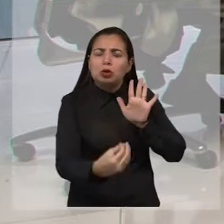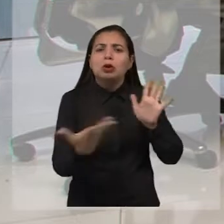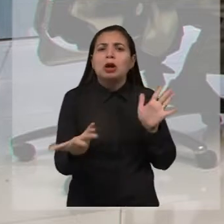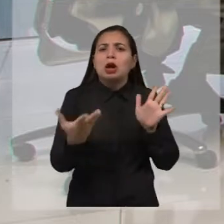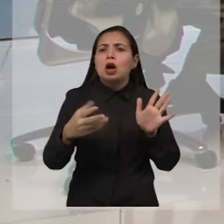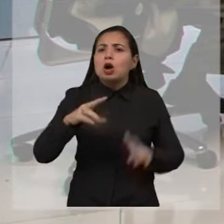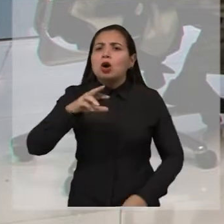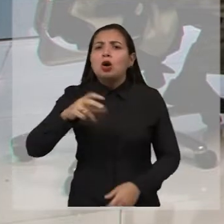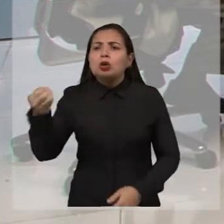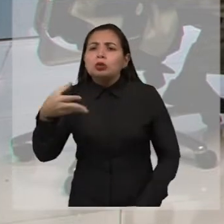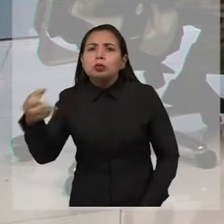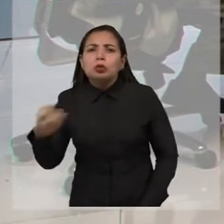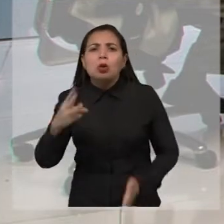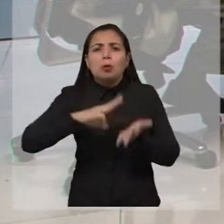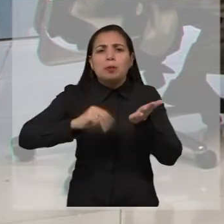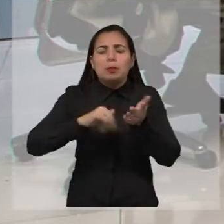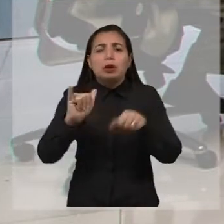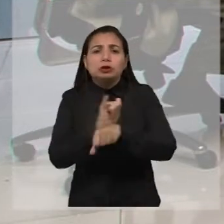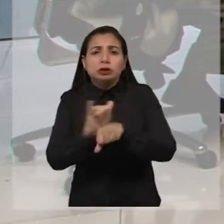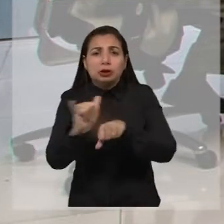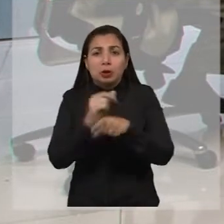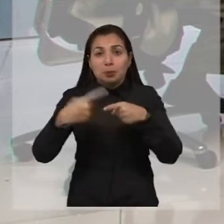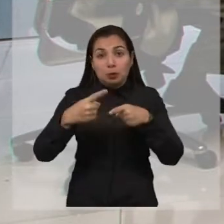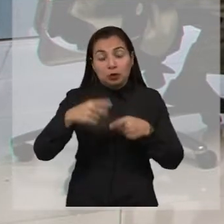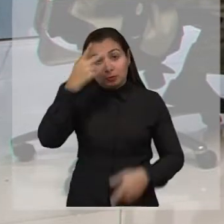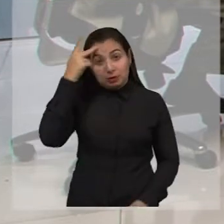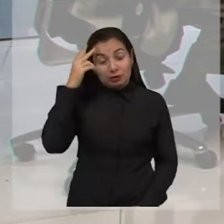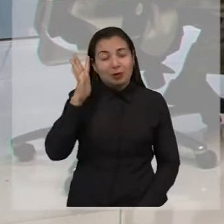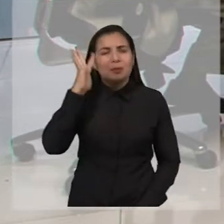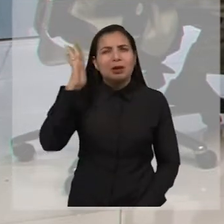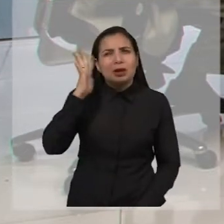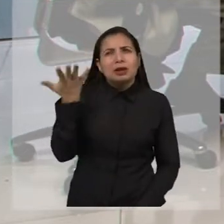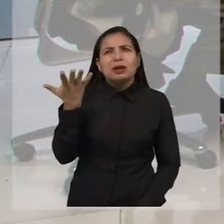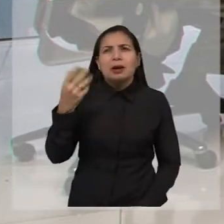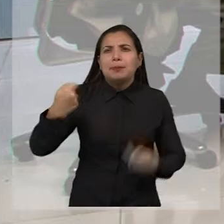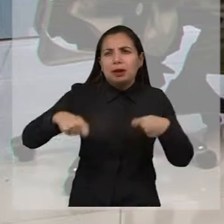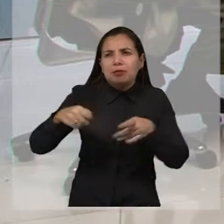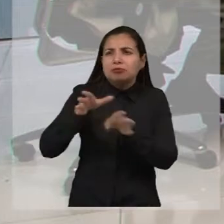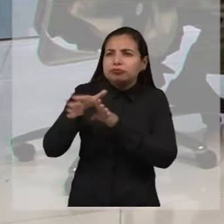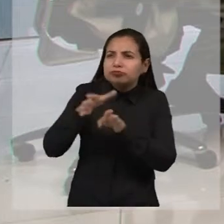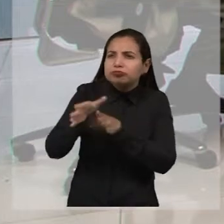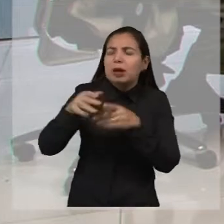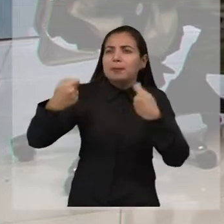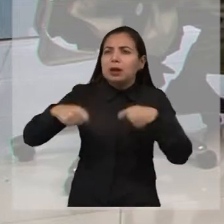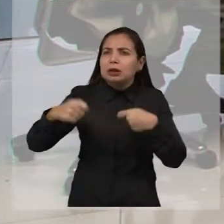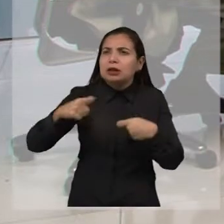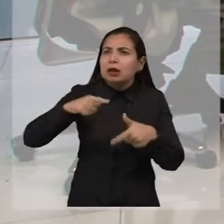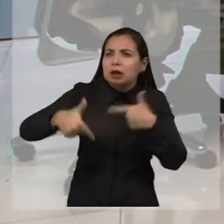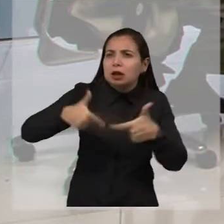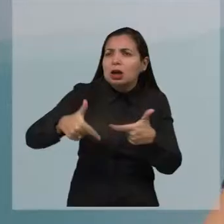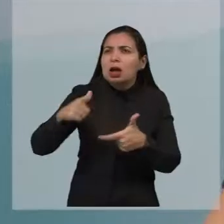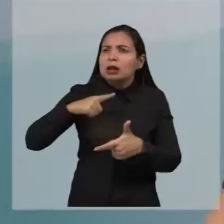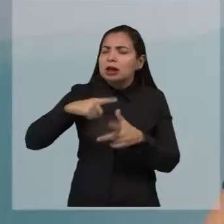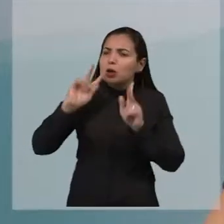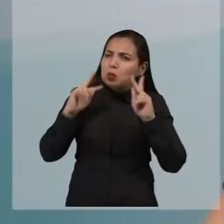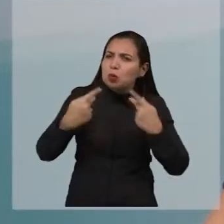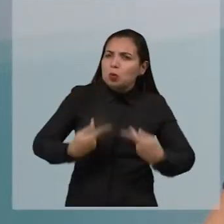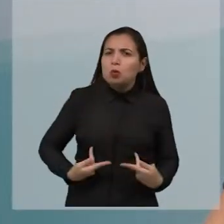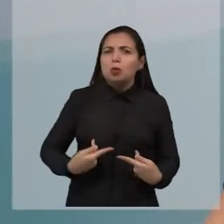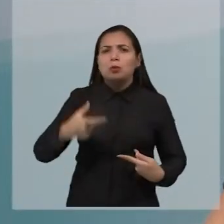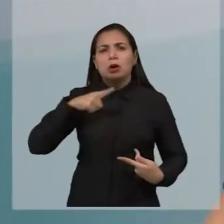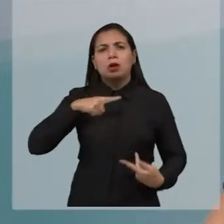métodos. Porque quando se fala de humanização, a sociedade que pensa de forma diferente, é uma parte